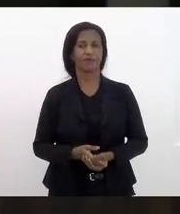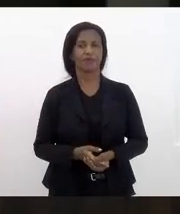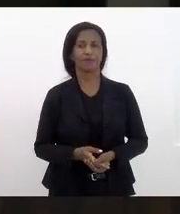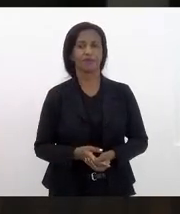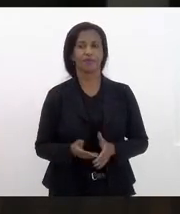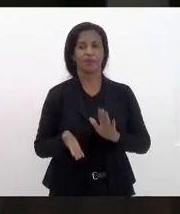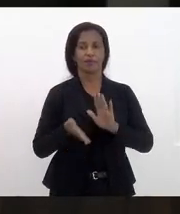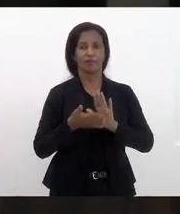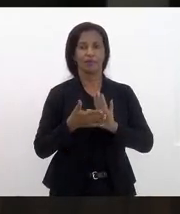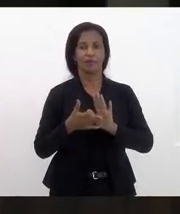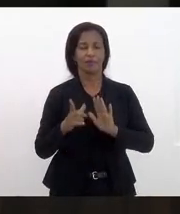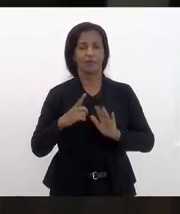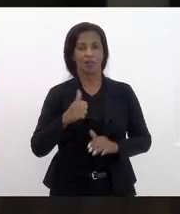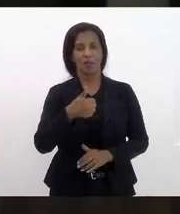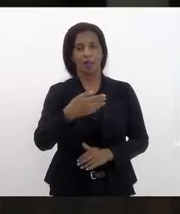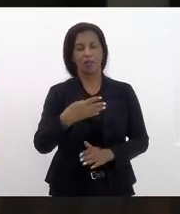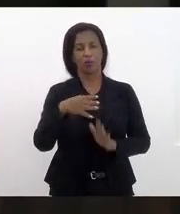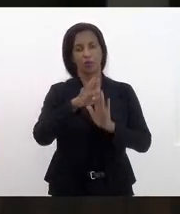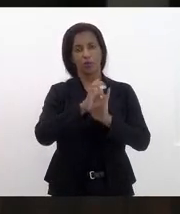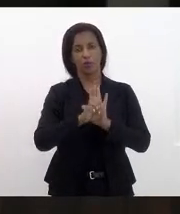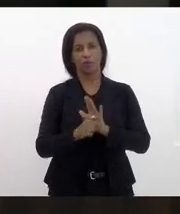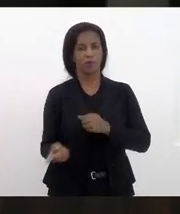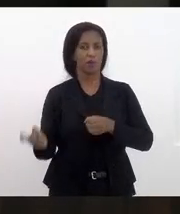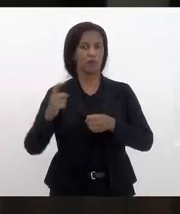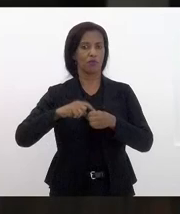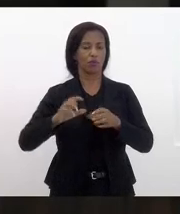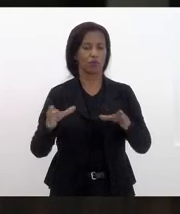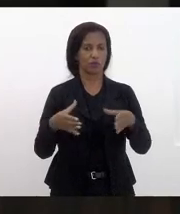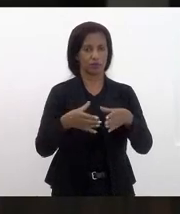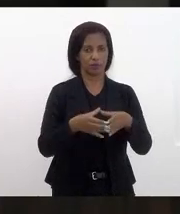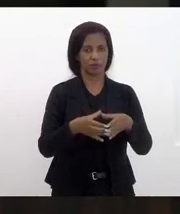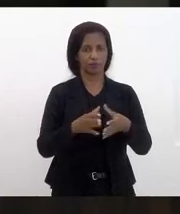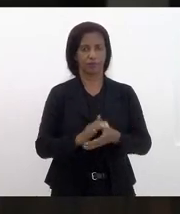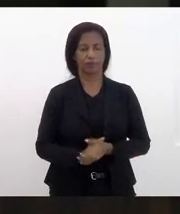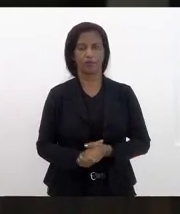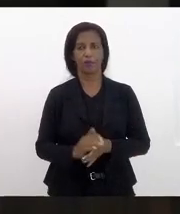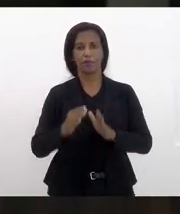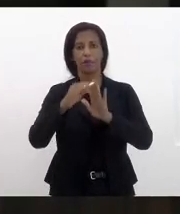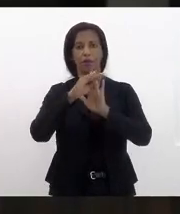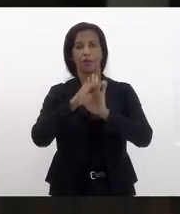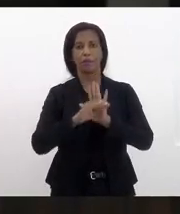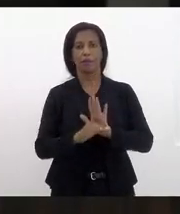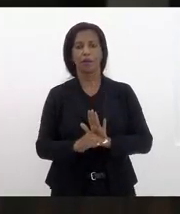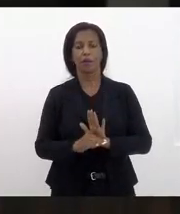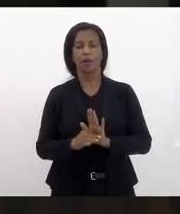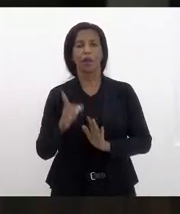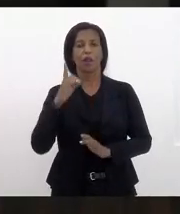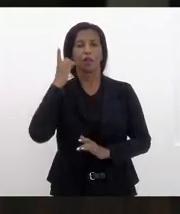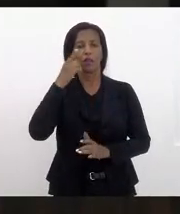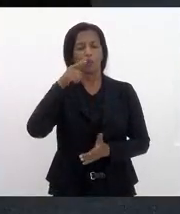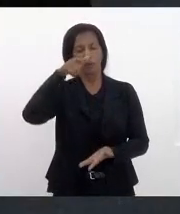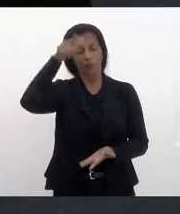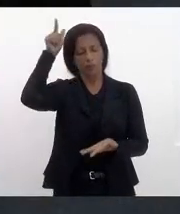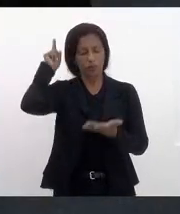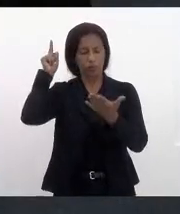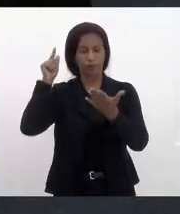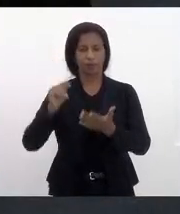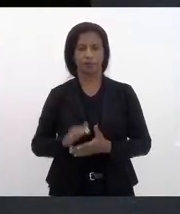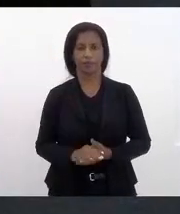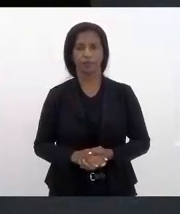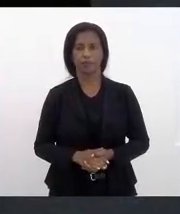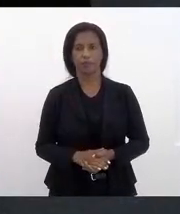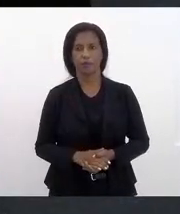o projeto recebeu 14 emendas e retorna às comissões. Pela ordem concedida ao deputado Luiz Paulo. Senhor presidente,